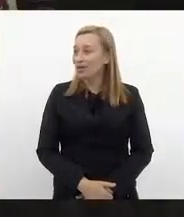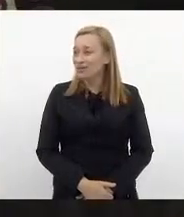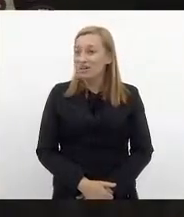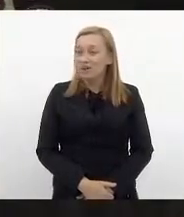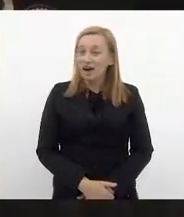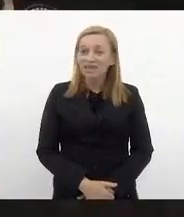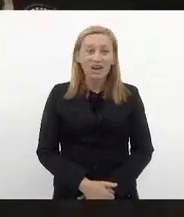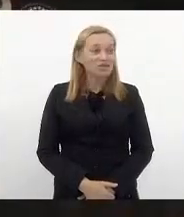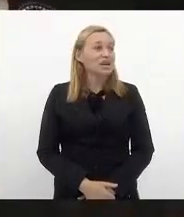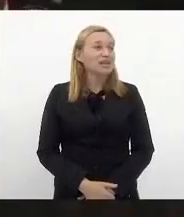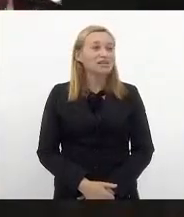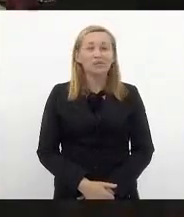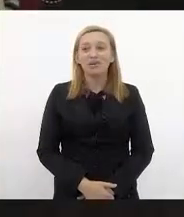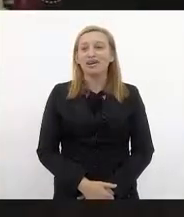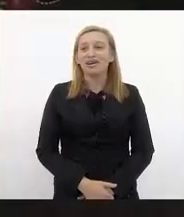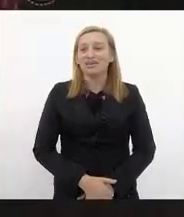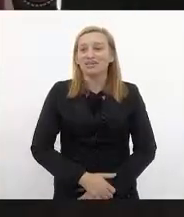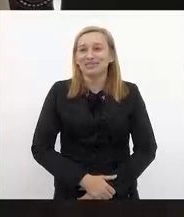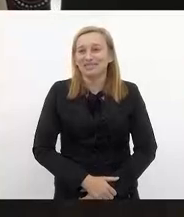também.